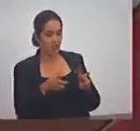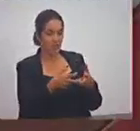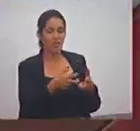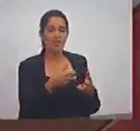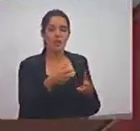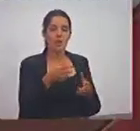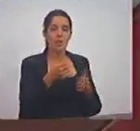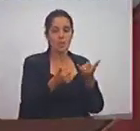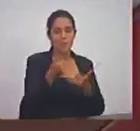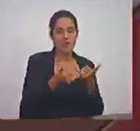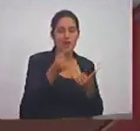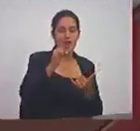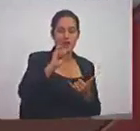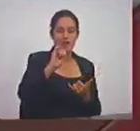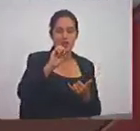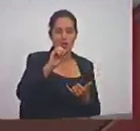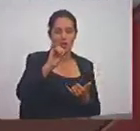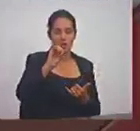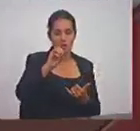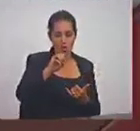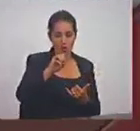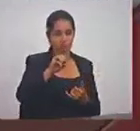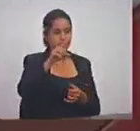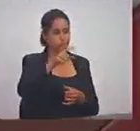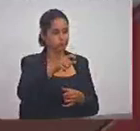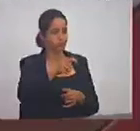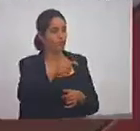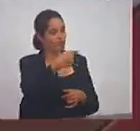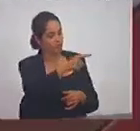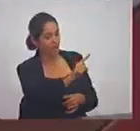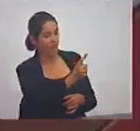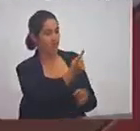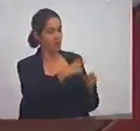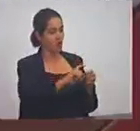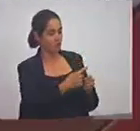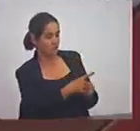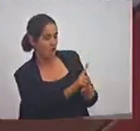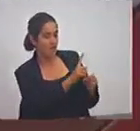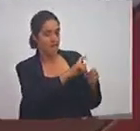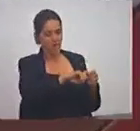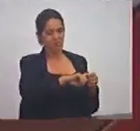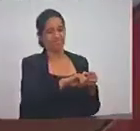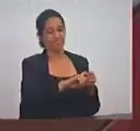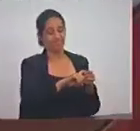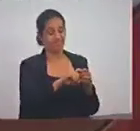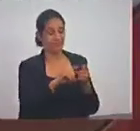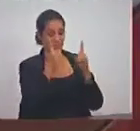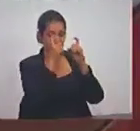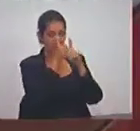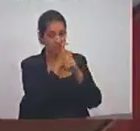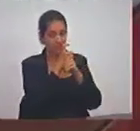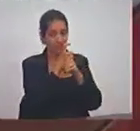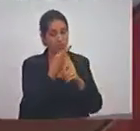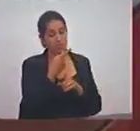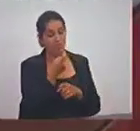na porta do gabinete dos vereadores, ali o nome já está trocando de... Mas estou fazendo mais essa ressalva até para isentar os